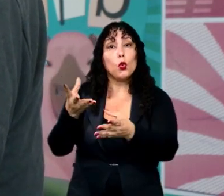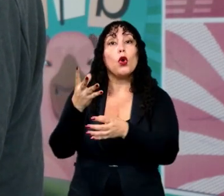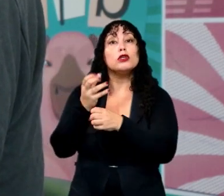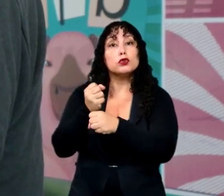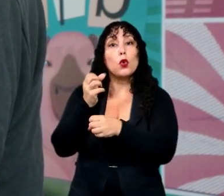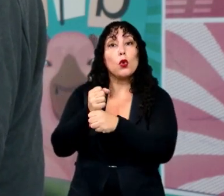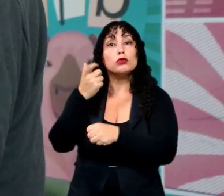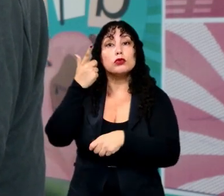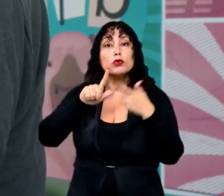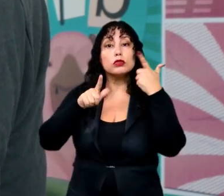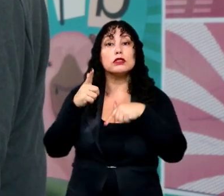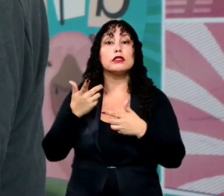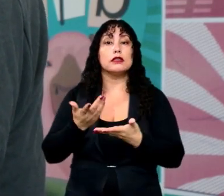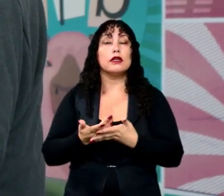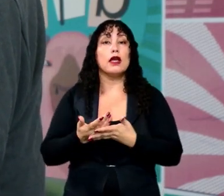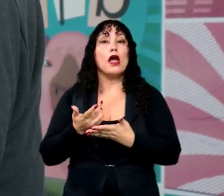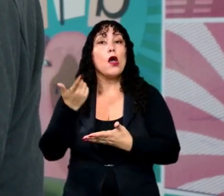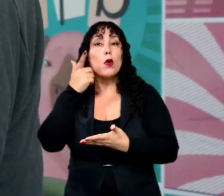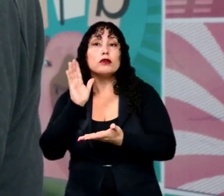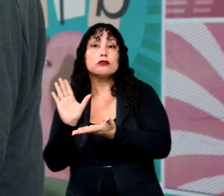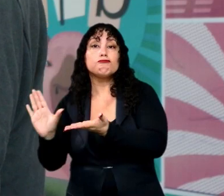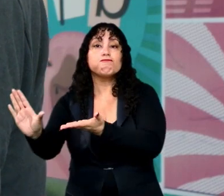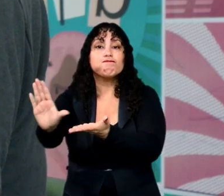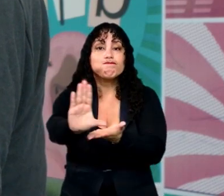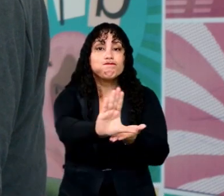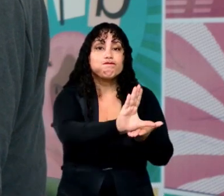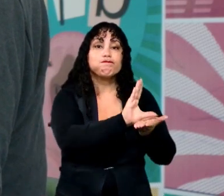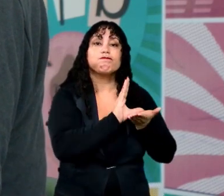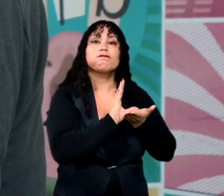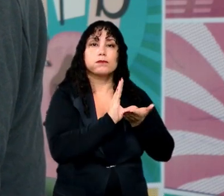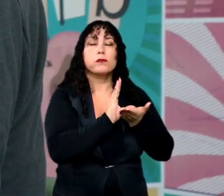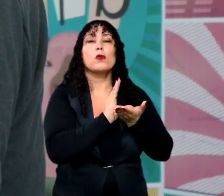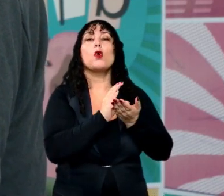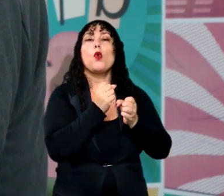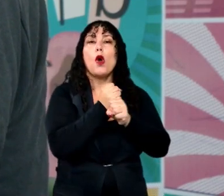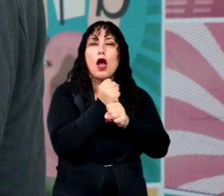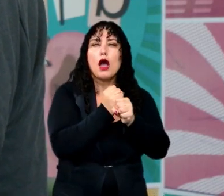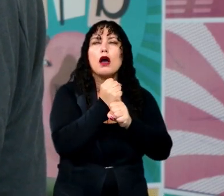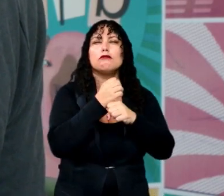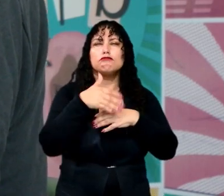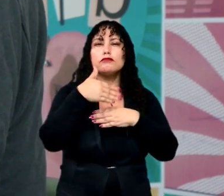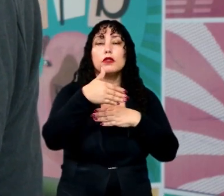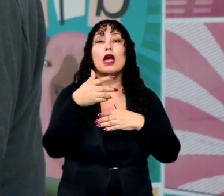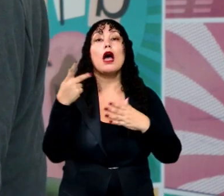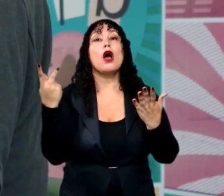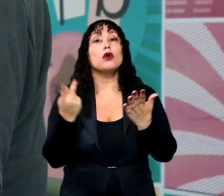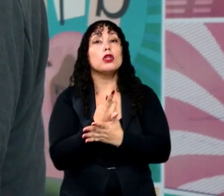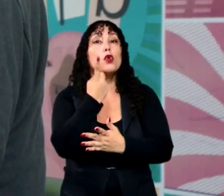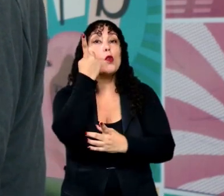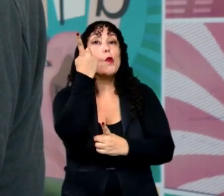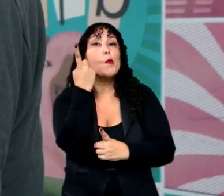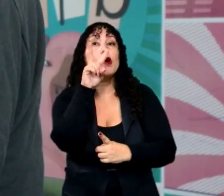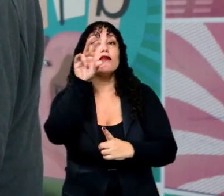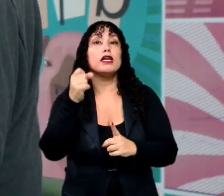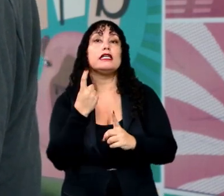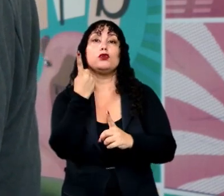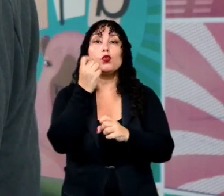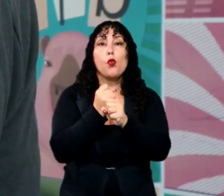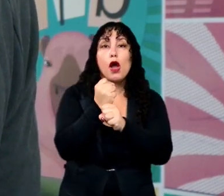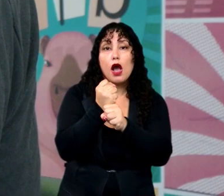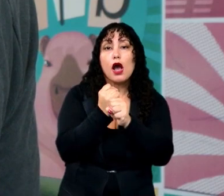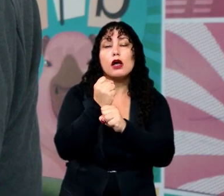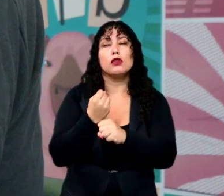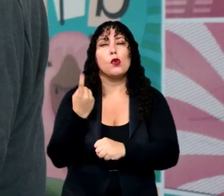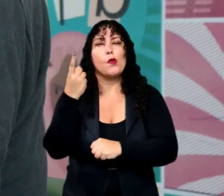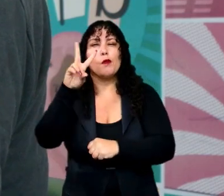eles vão conseguir esse recurso eh por um longo período Acontece uma vez por ano já tentamos fazer